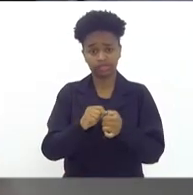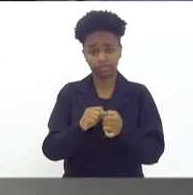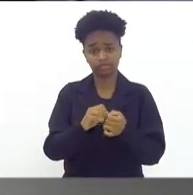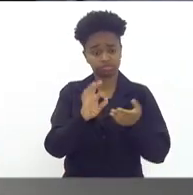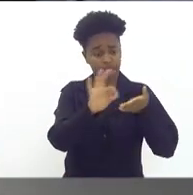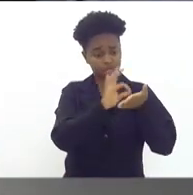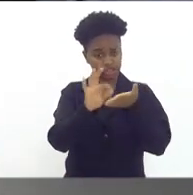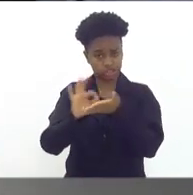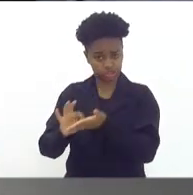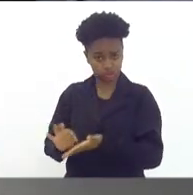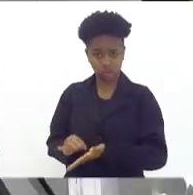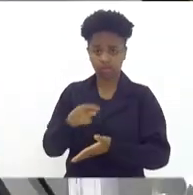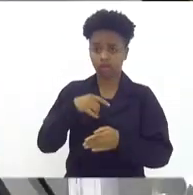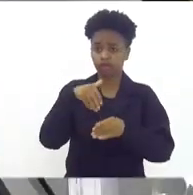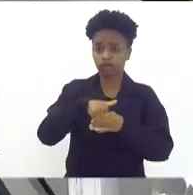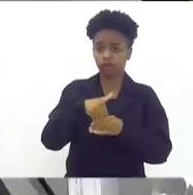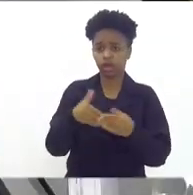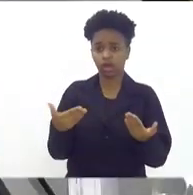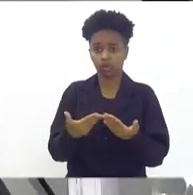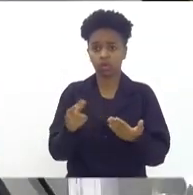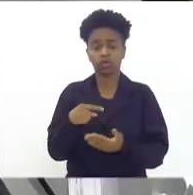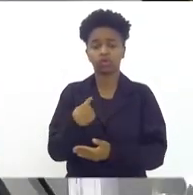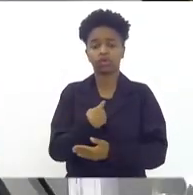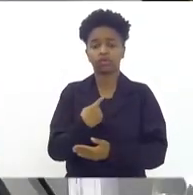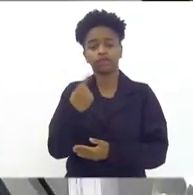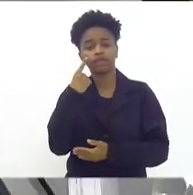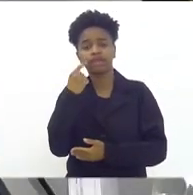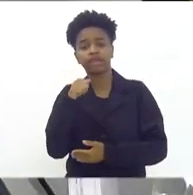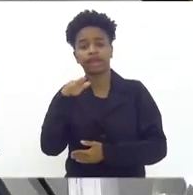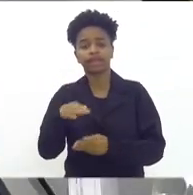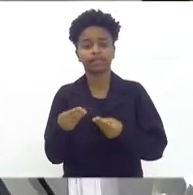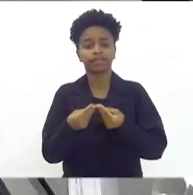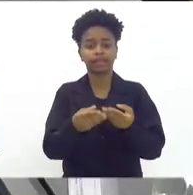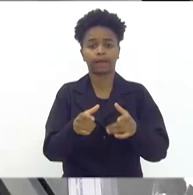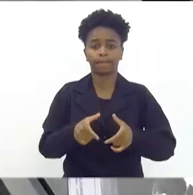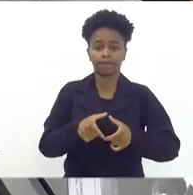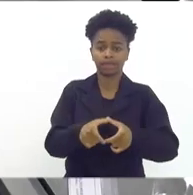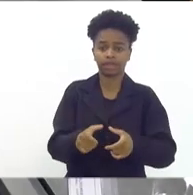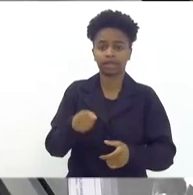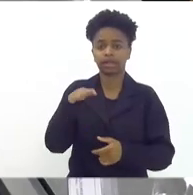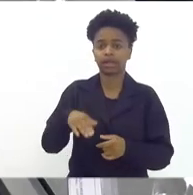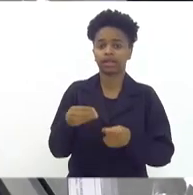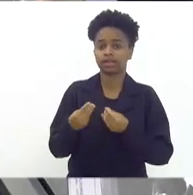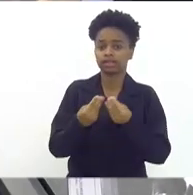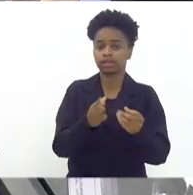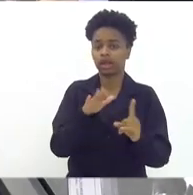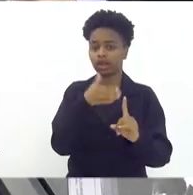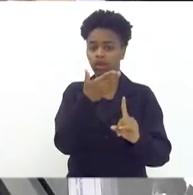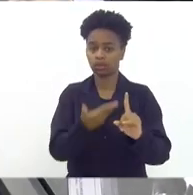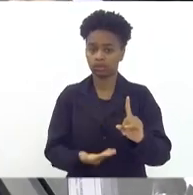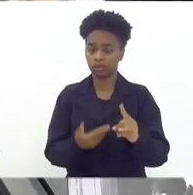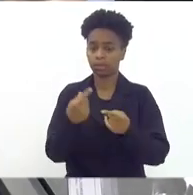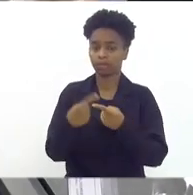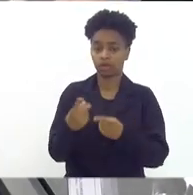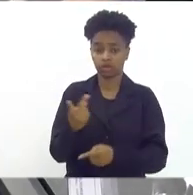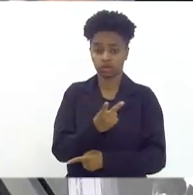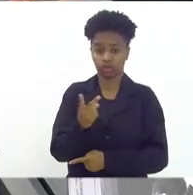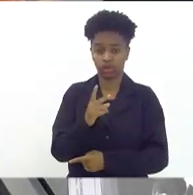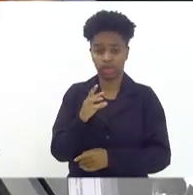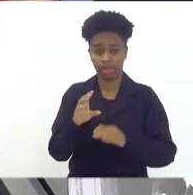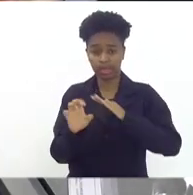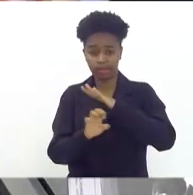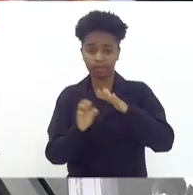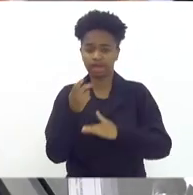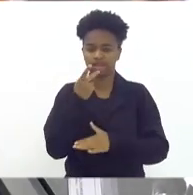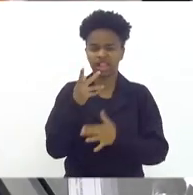vou fazer aqui uma votação para ver quem a gente vai dar medalha e quem a gente vai dar a Moção para essas duas empresas que ela chegou aqui e fala